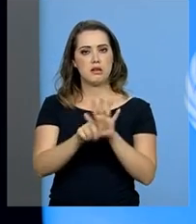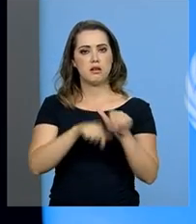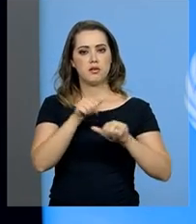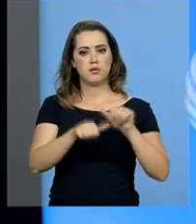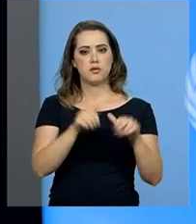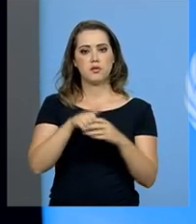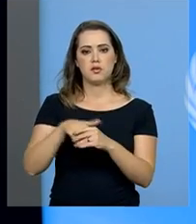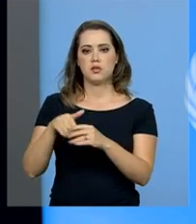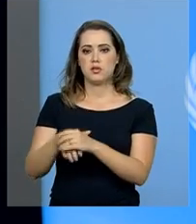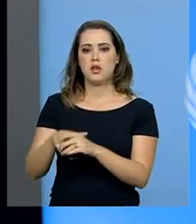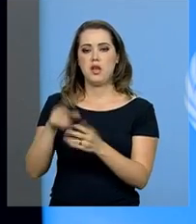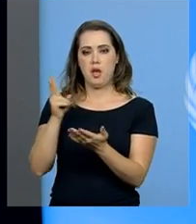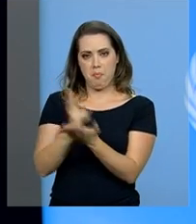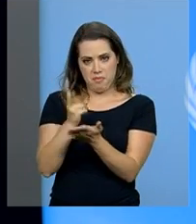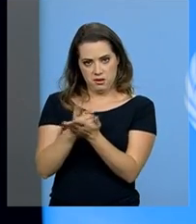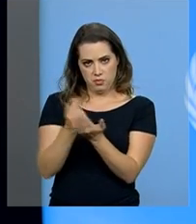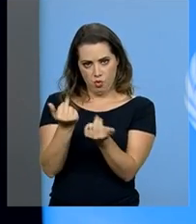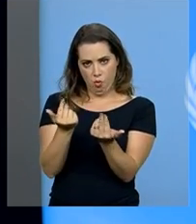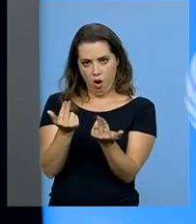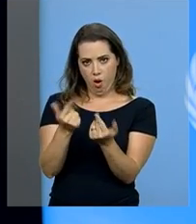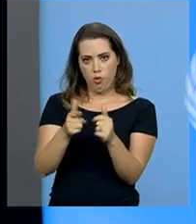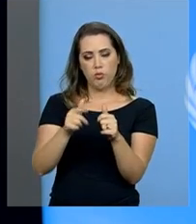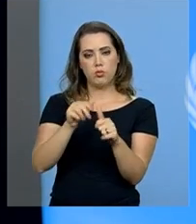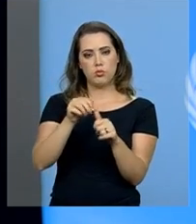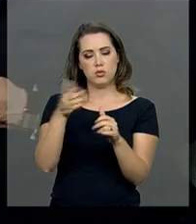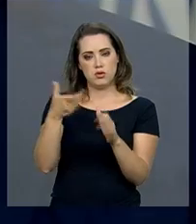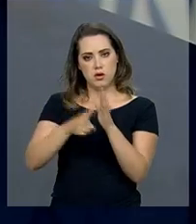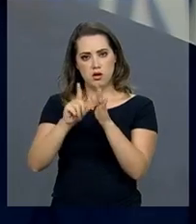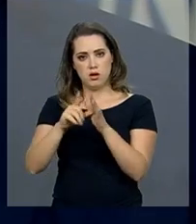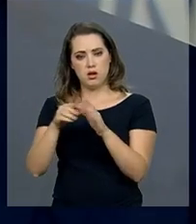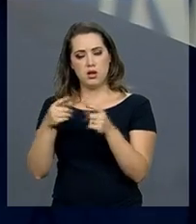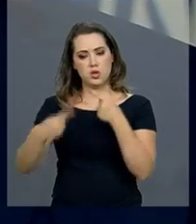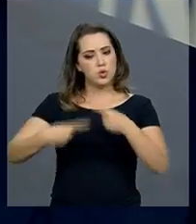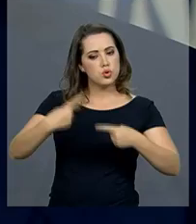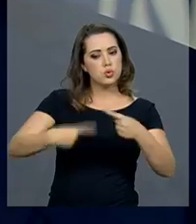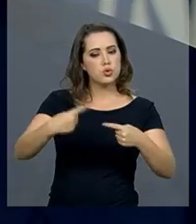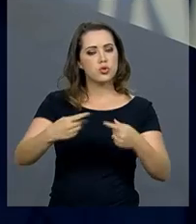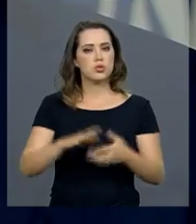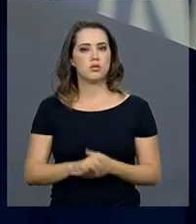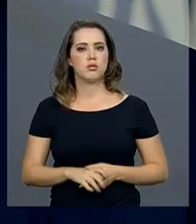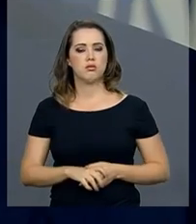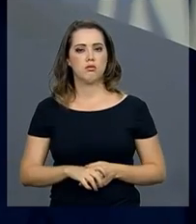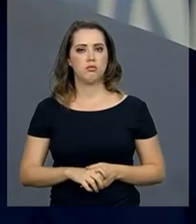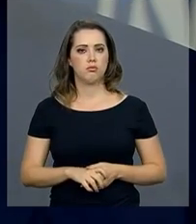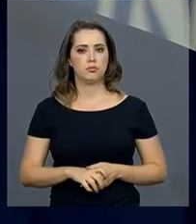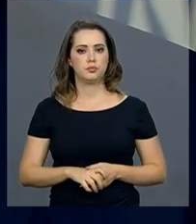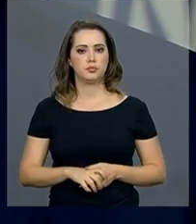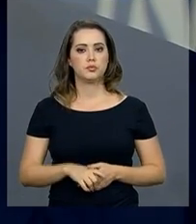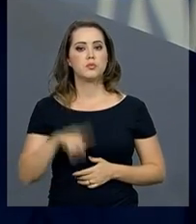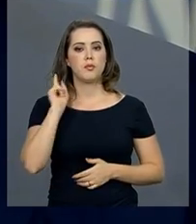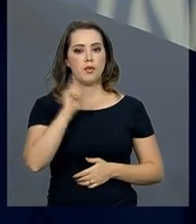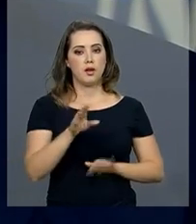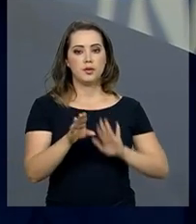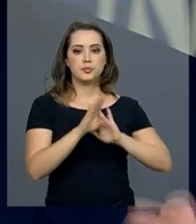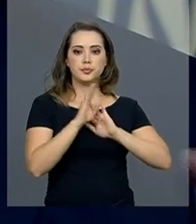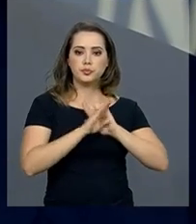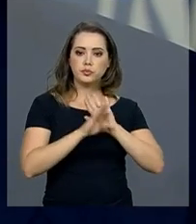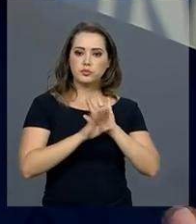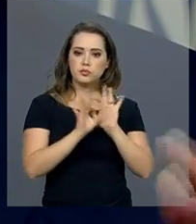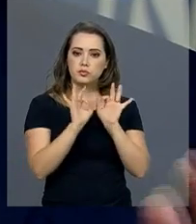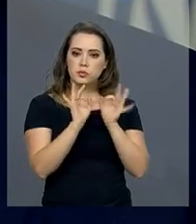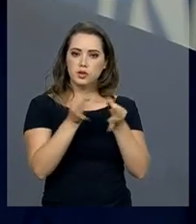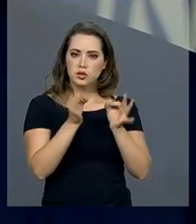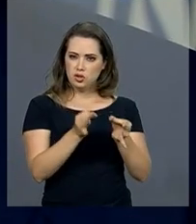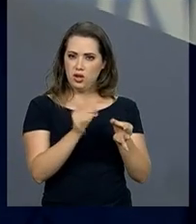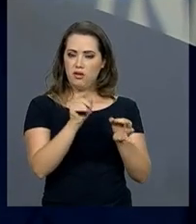mesma que já foi debatido antes ou se seria um texto novo é um projeto que está pronto você sabe que ele só ficou paralisado pelo visto até